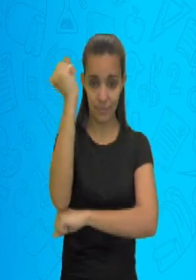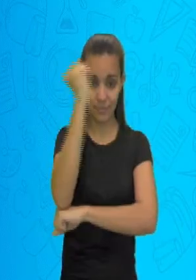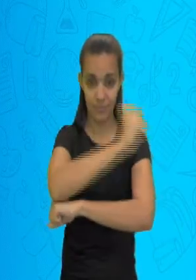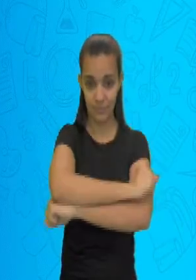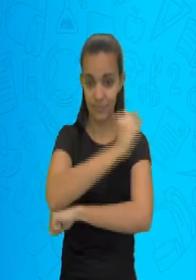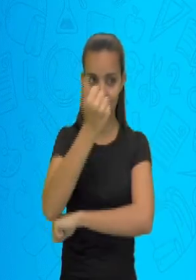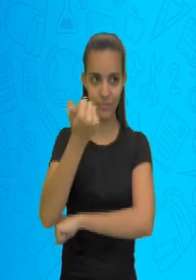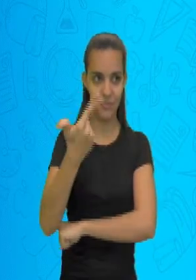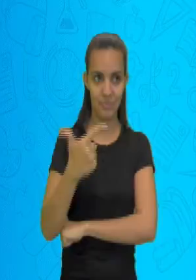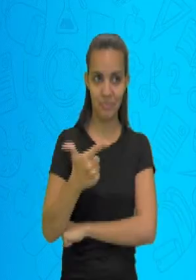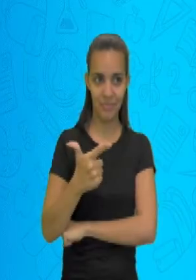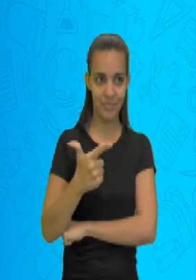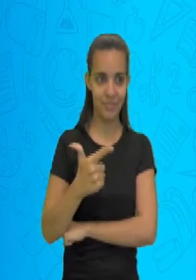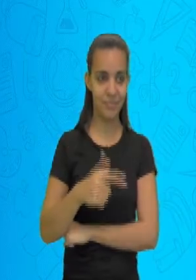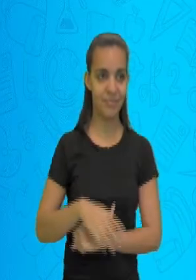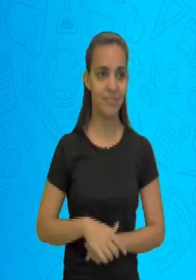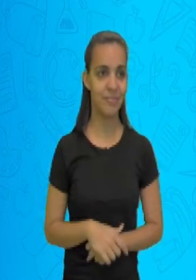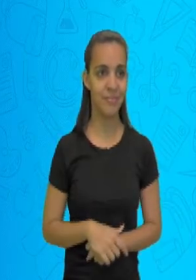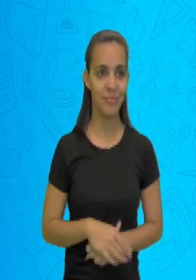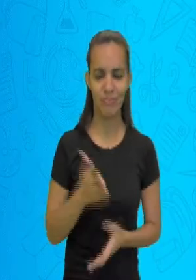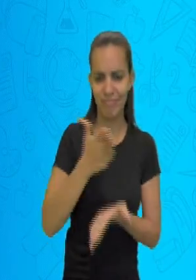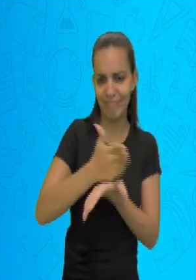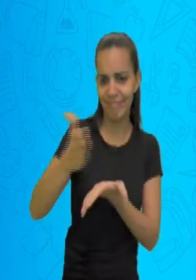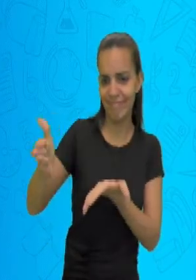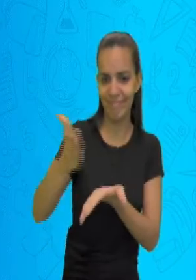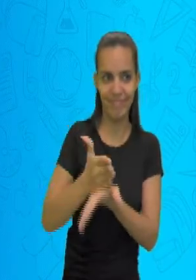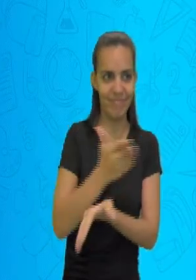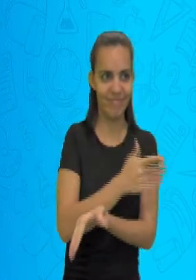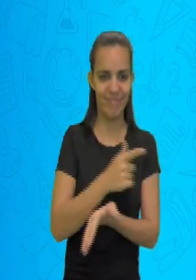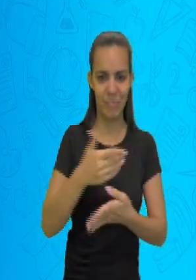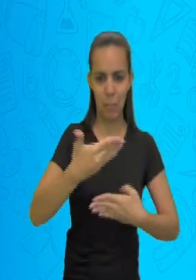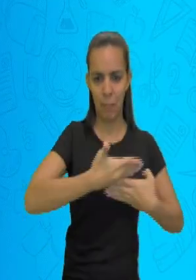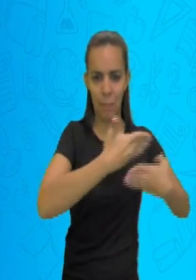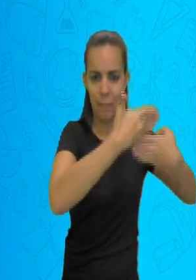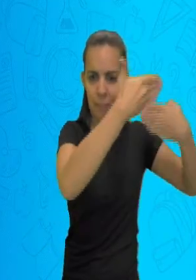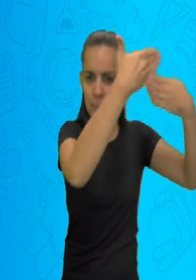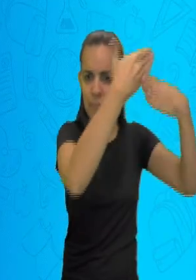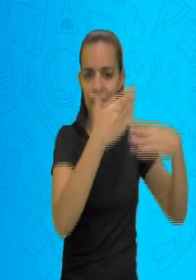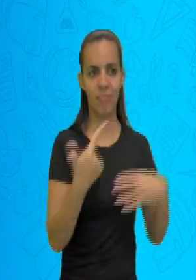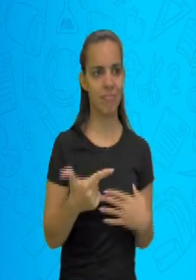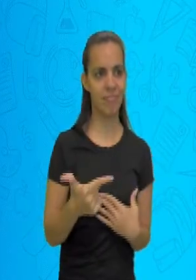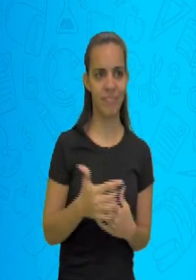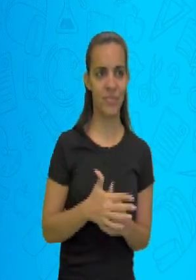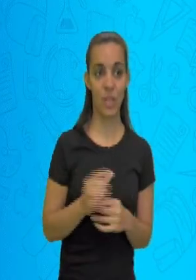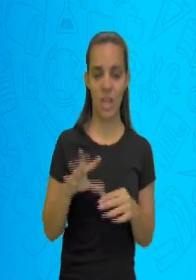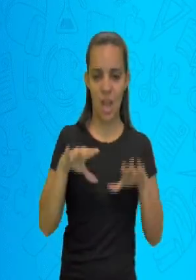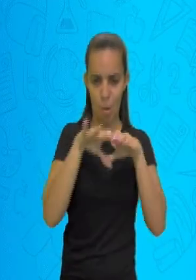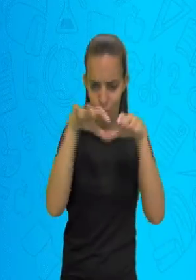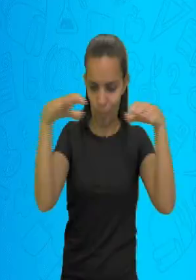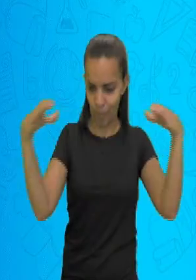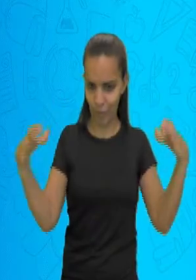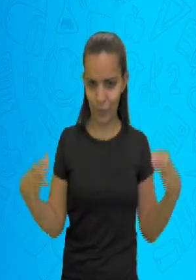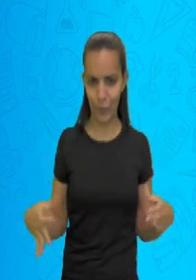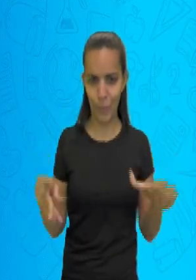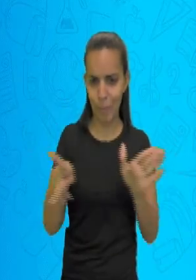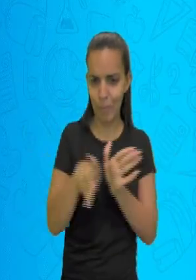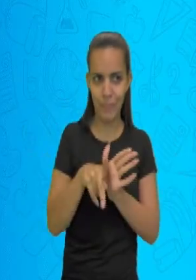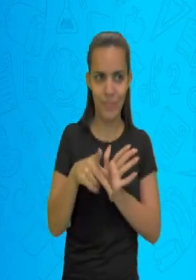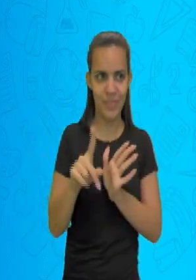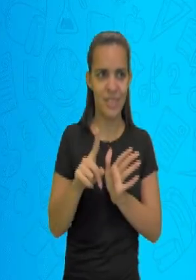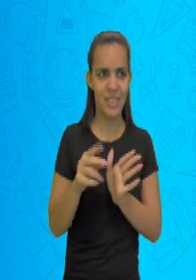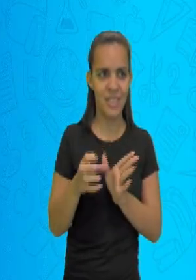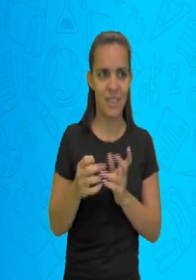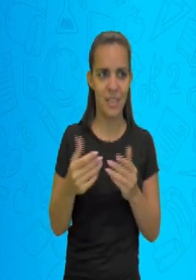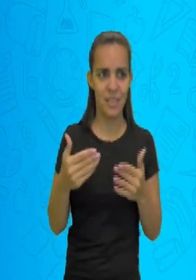lá não tem divisão, não tem parede, não tem... Eles fazem essa construção para